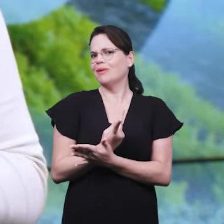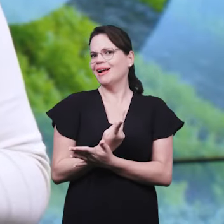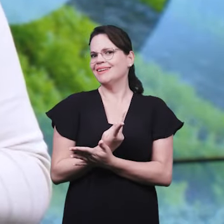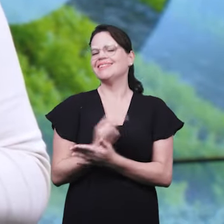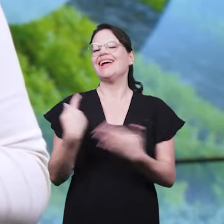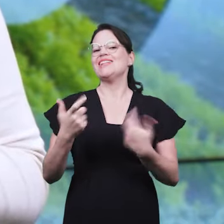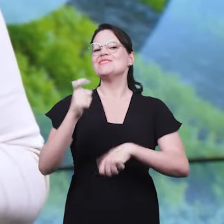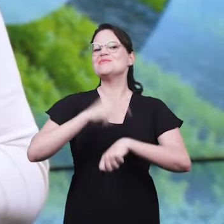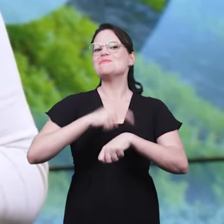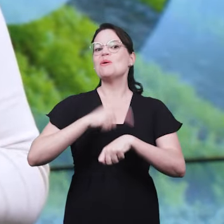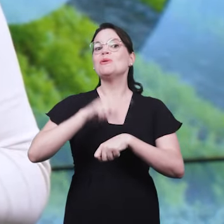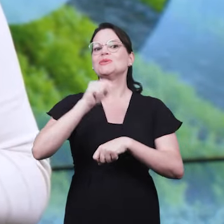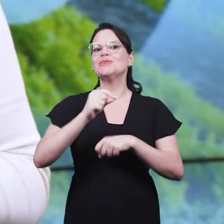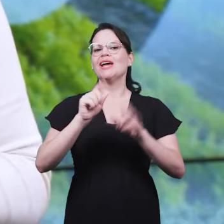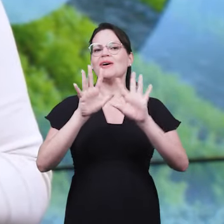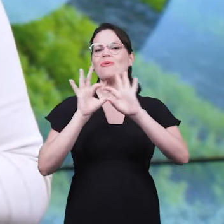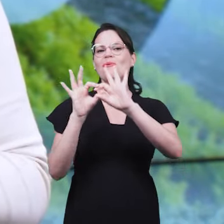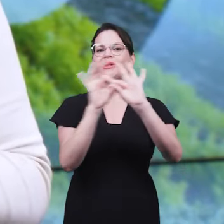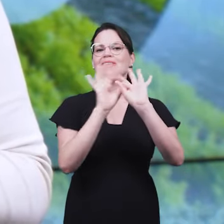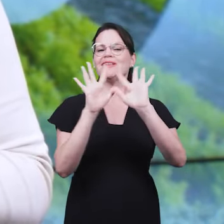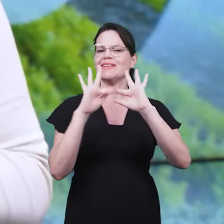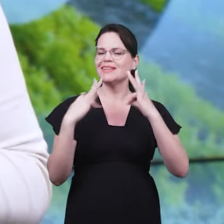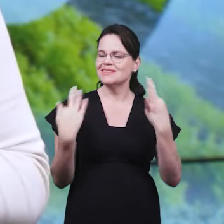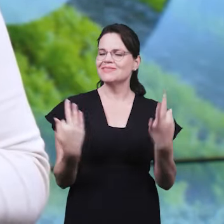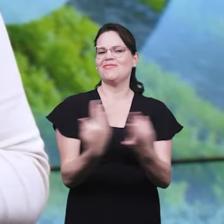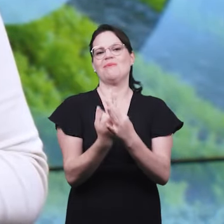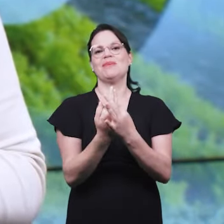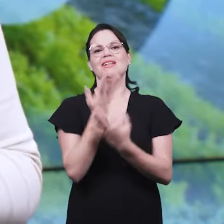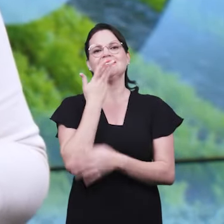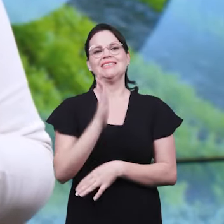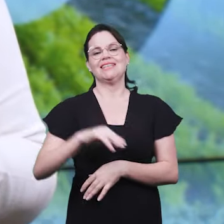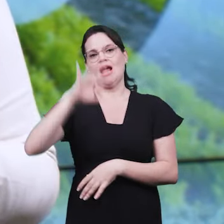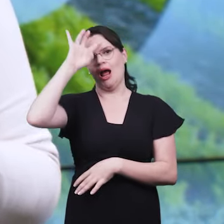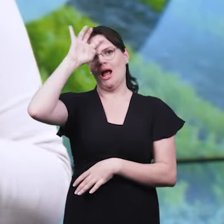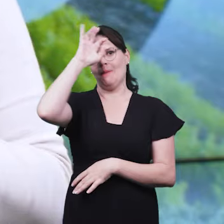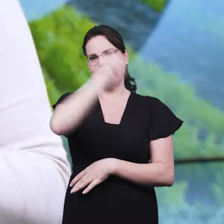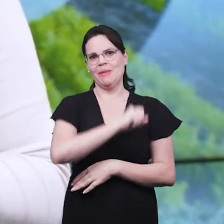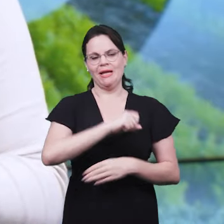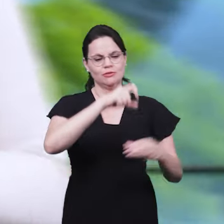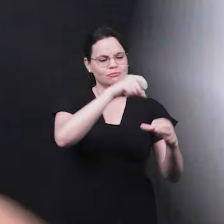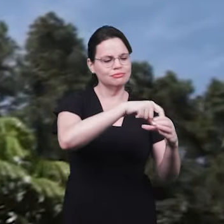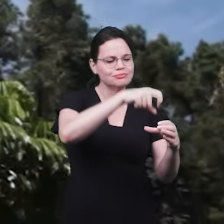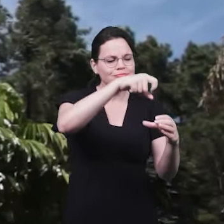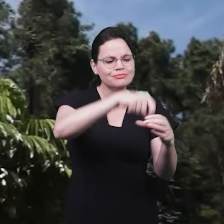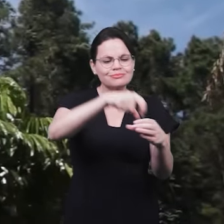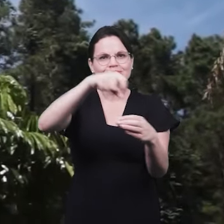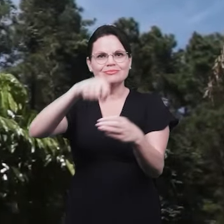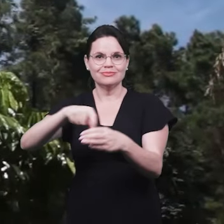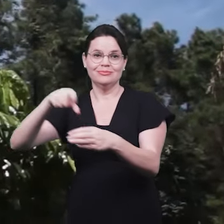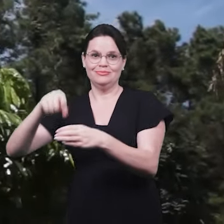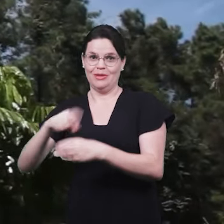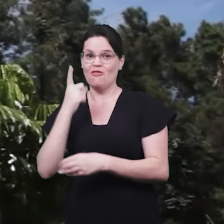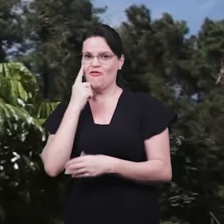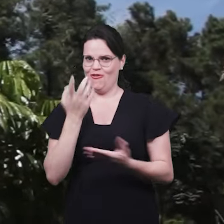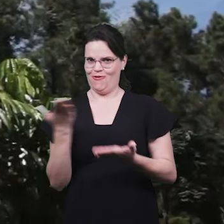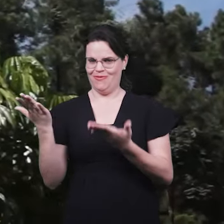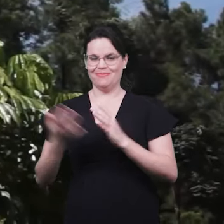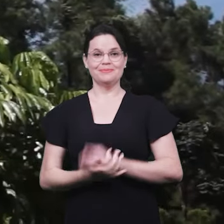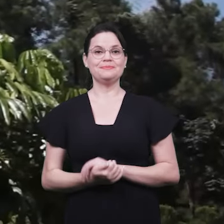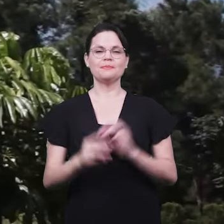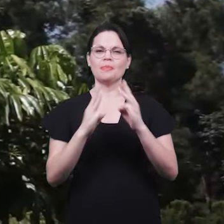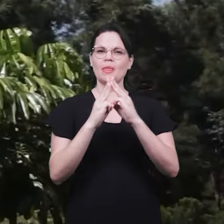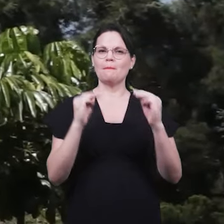de plantio que acontecem durante o seminário Unidos em Família. Veja a matéria a seguir. O Manaim de Domingos Martins